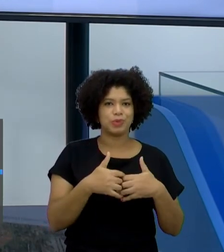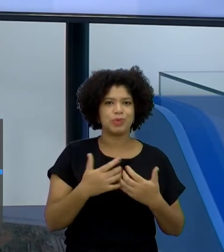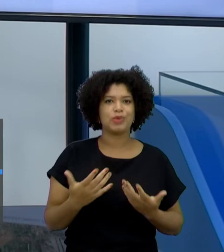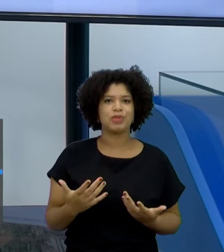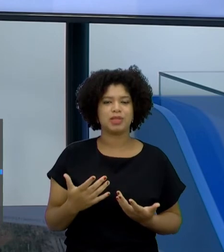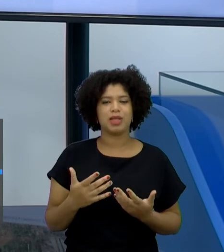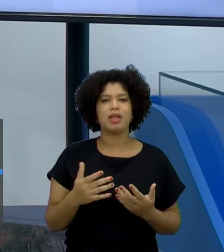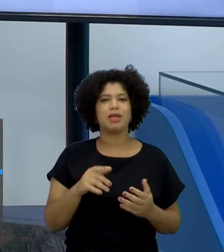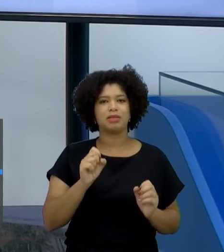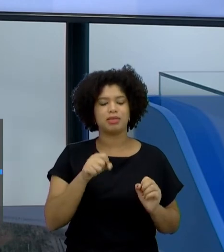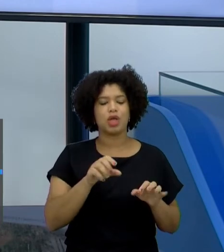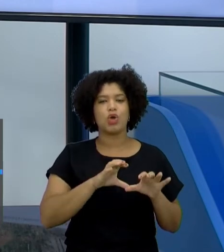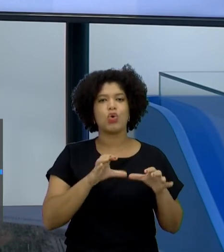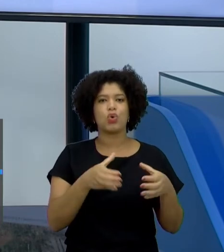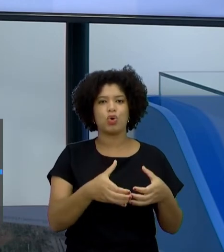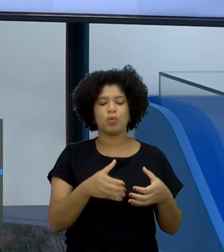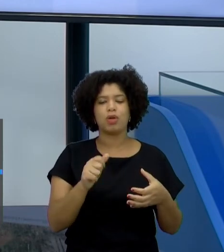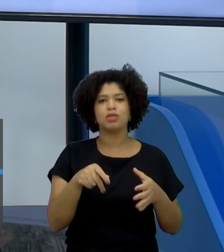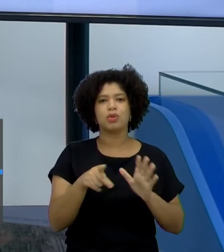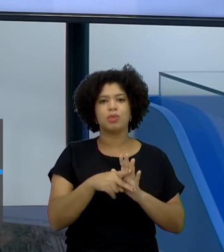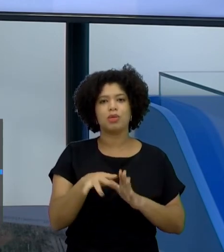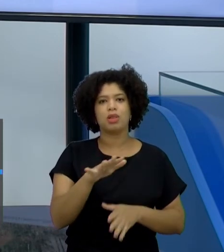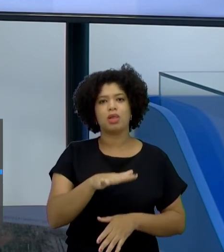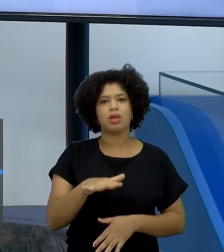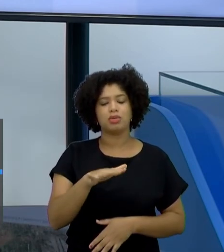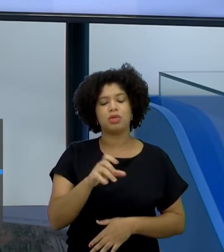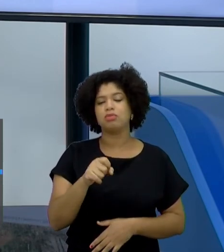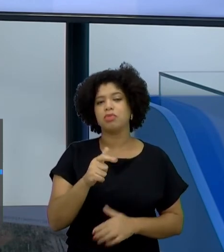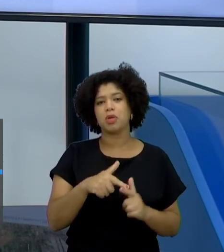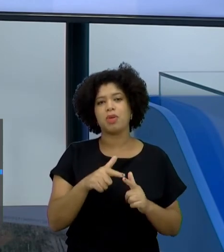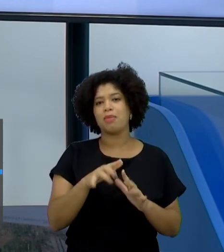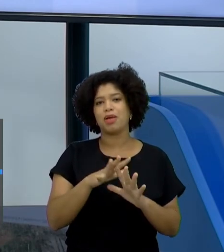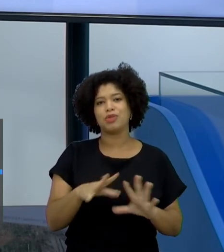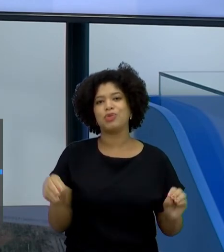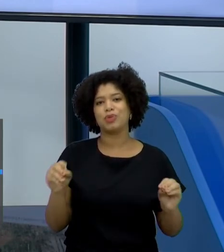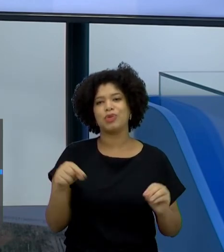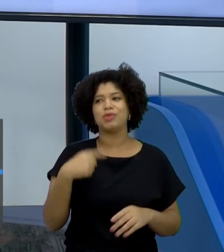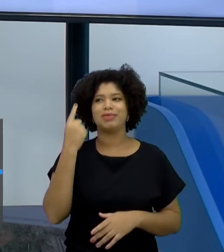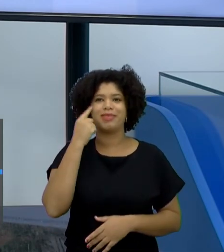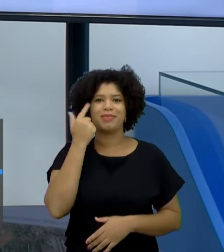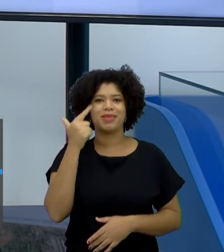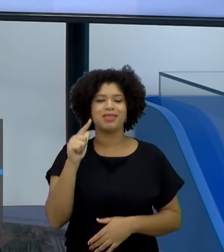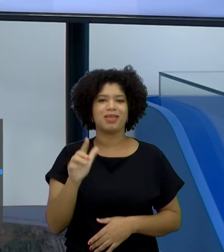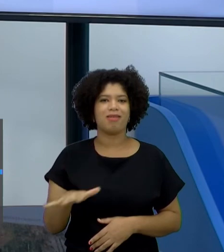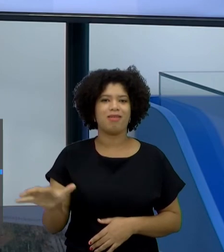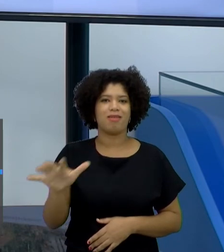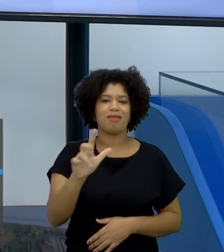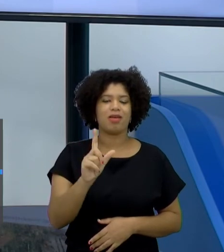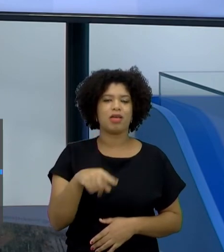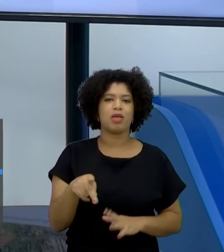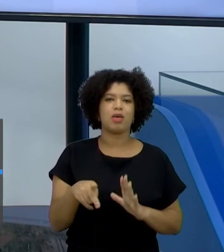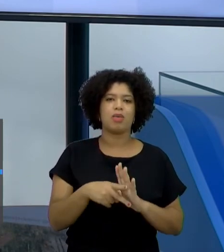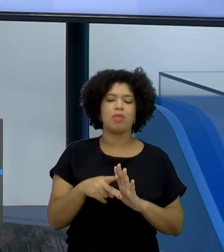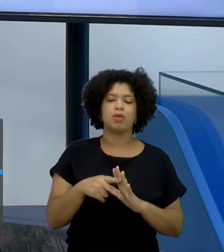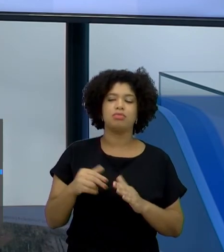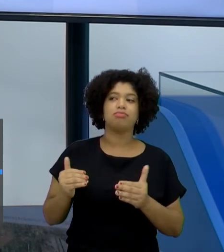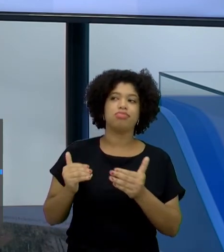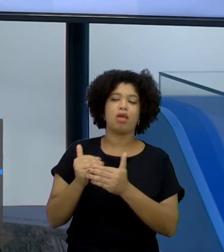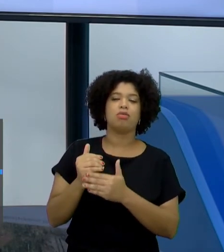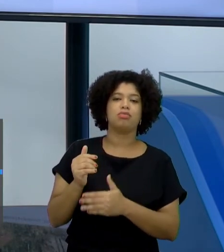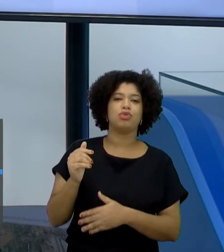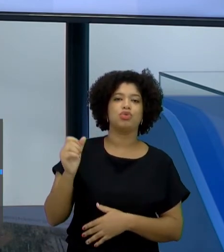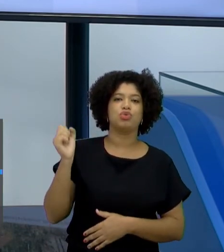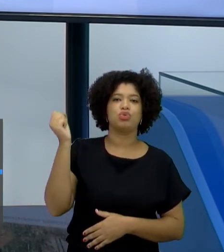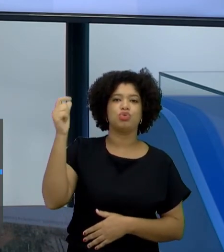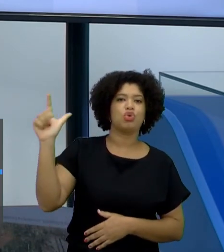as comunidades aí, de uma certa região, o problema está resolvido lá e a gente pensa nas regiões que são tropicais ou não. Pode